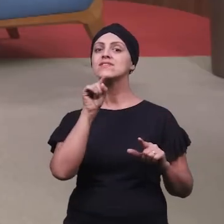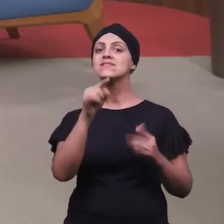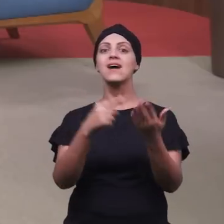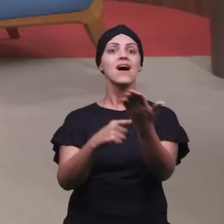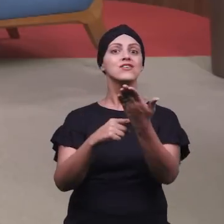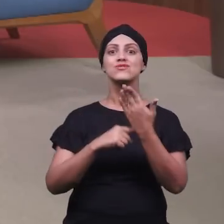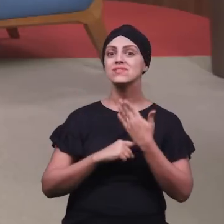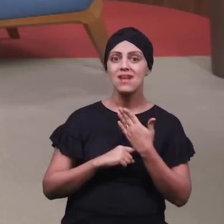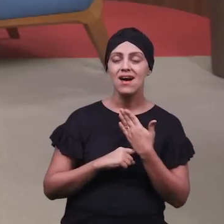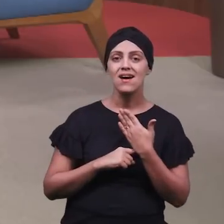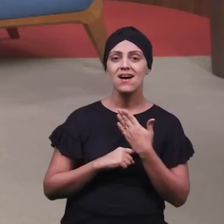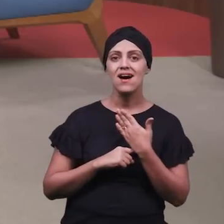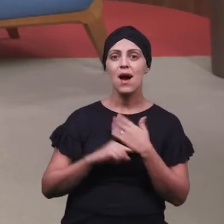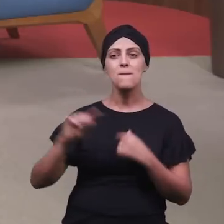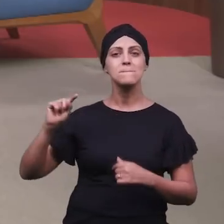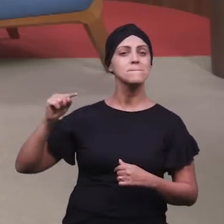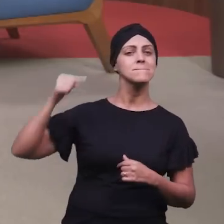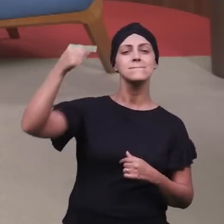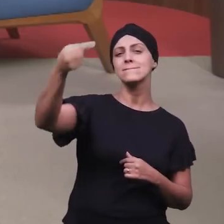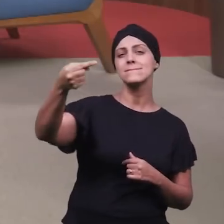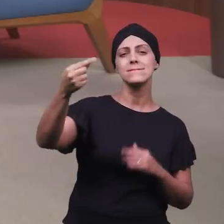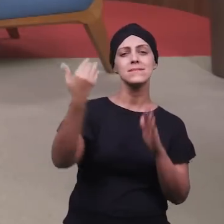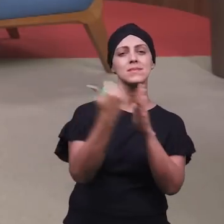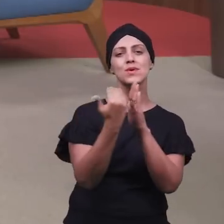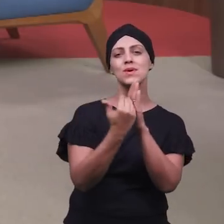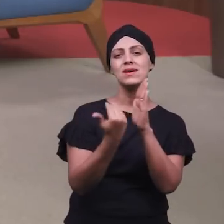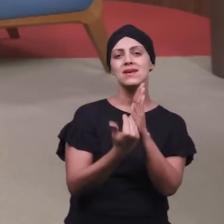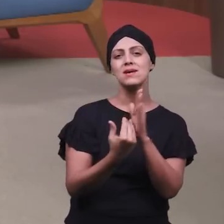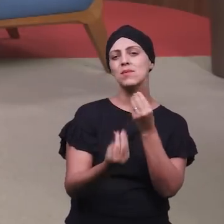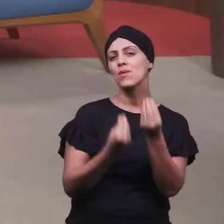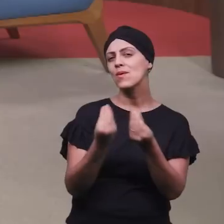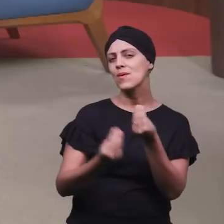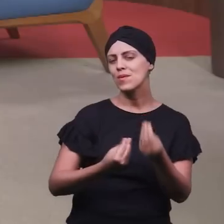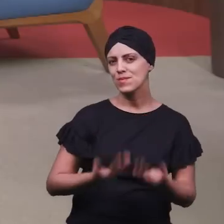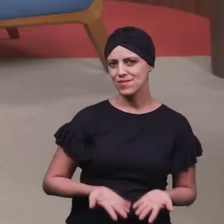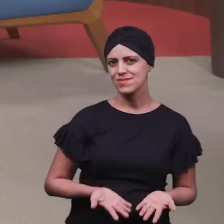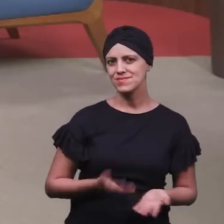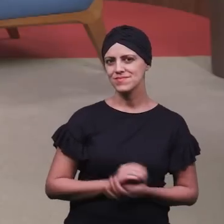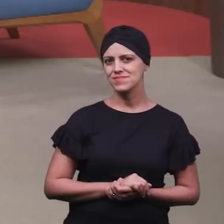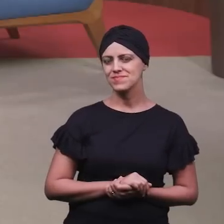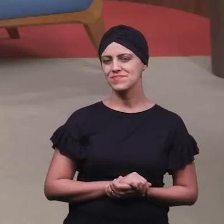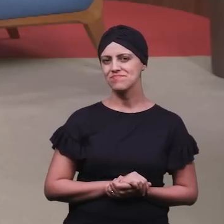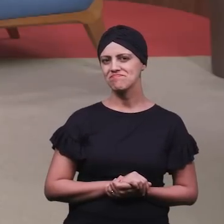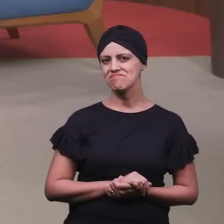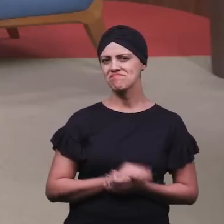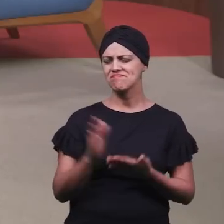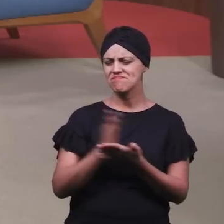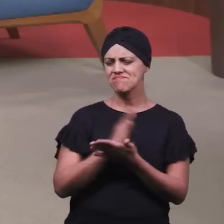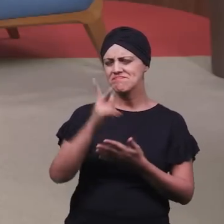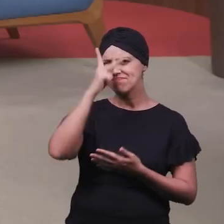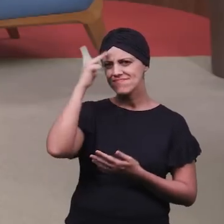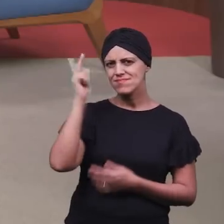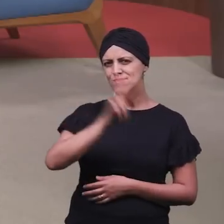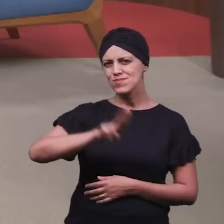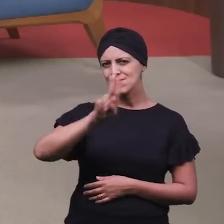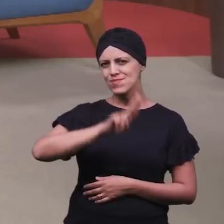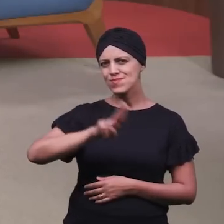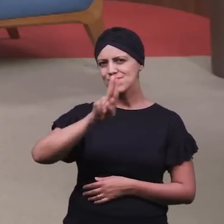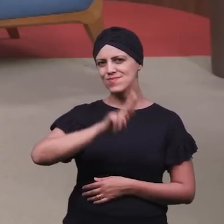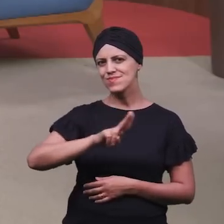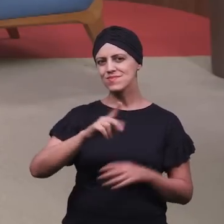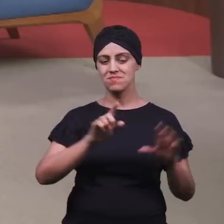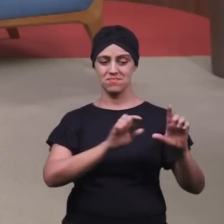agora é para você nos ajudar a fazer a próxima edição do Lições do Manaim. Algumas